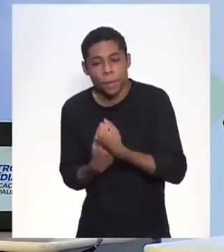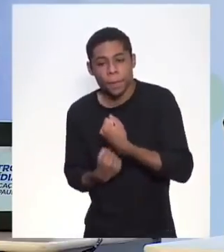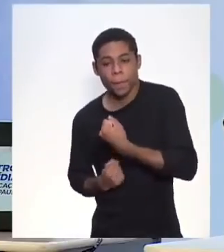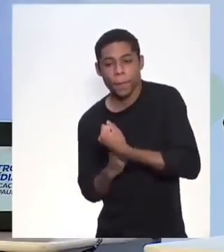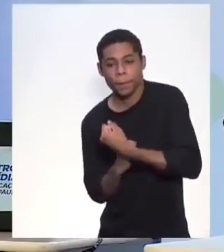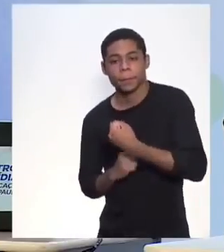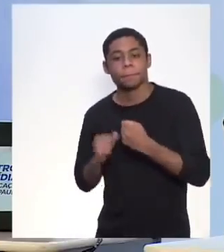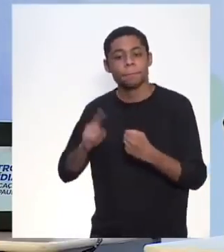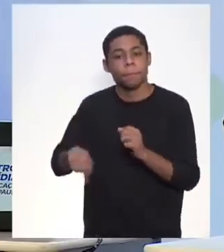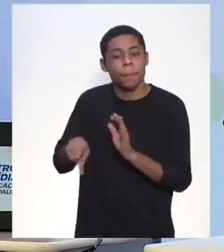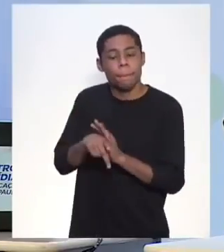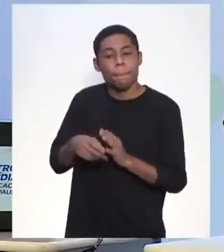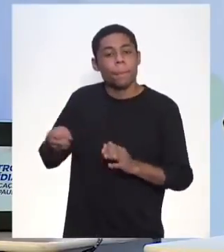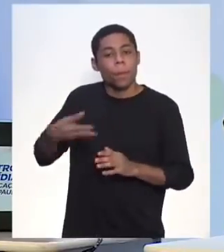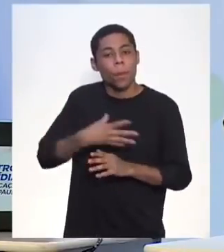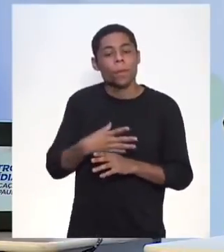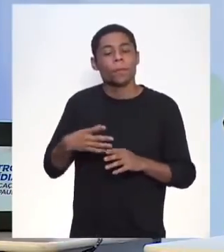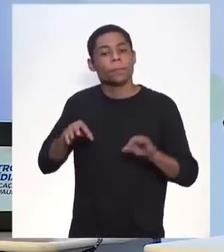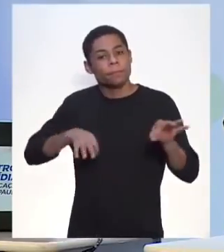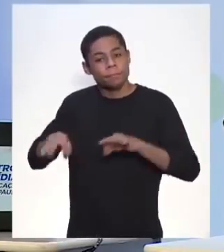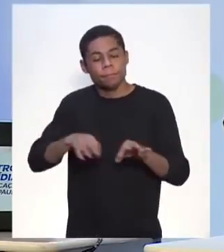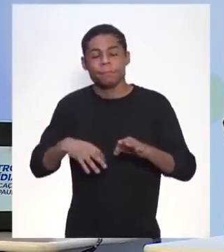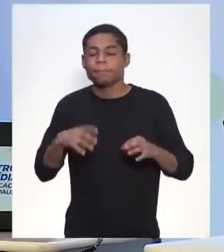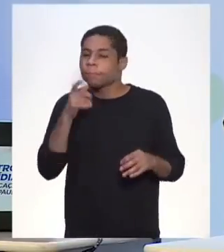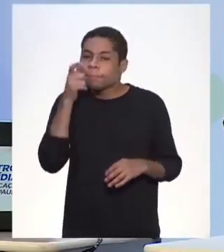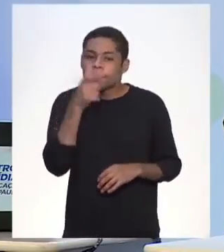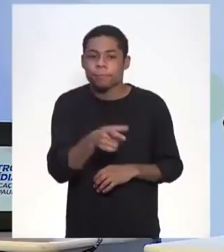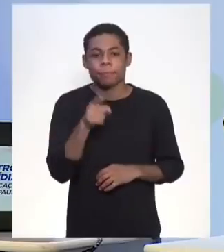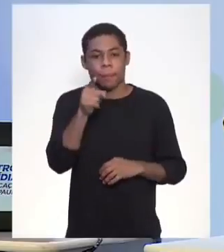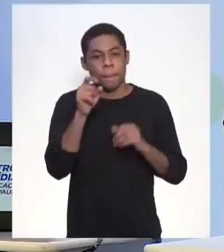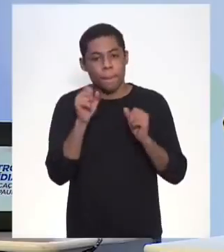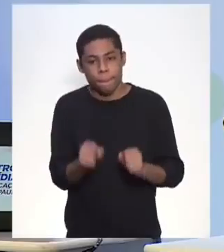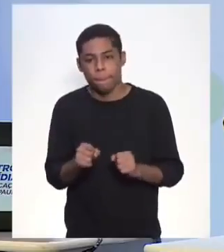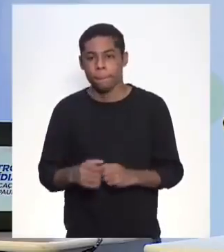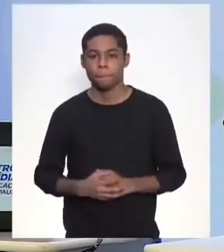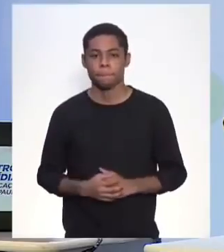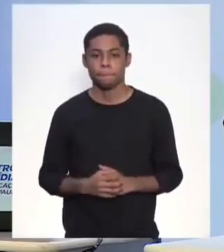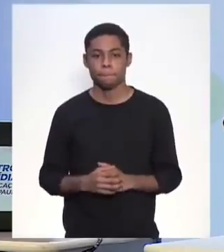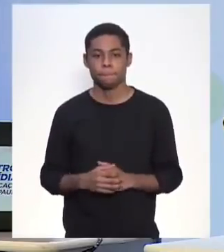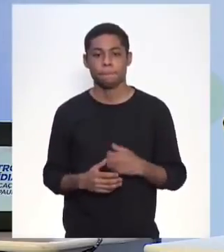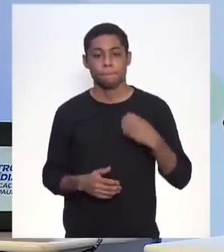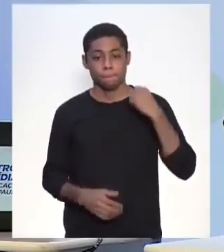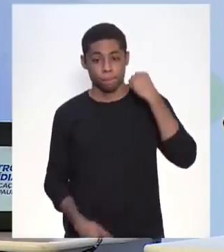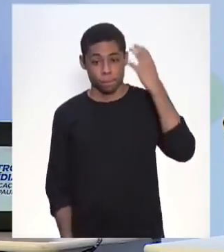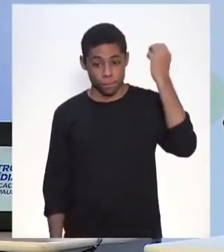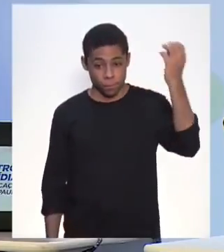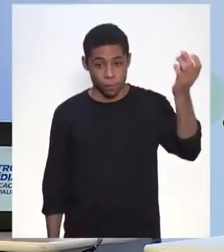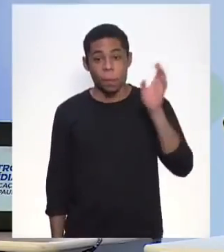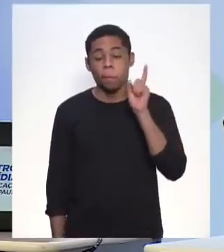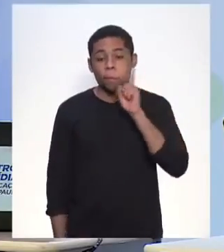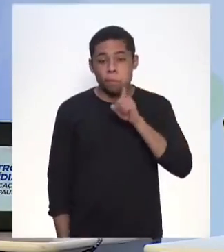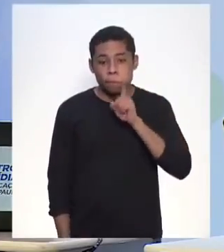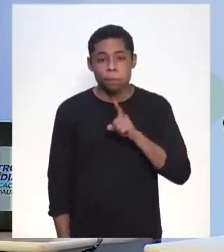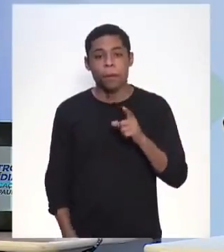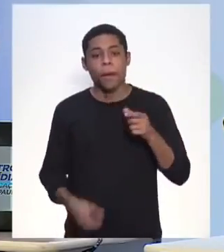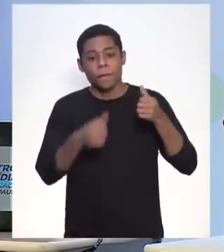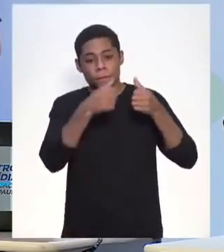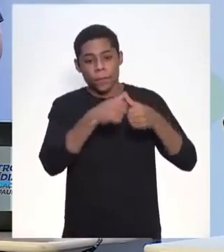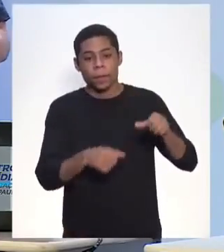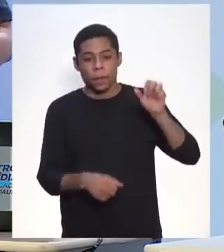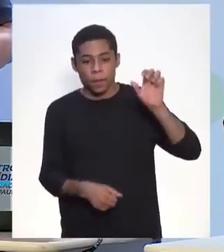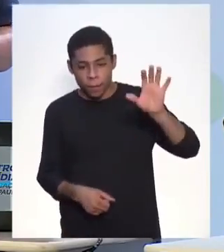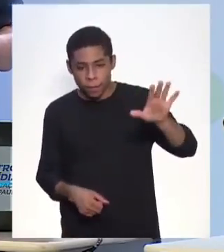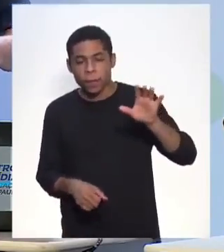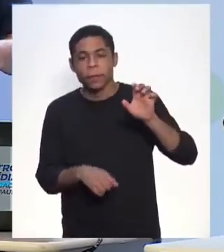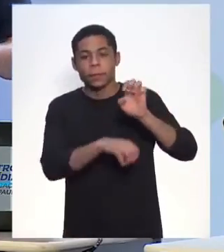um programa muito interessante, onde você pode viajar para os Estados Unidos, vai ficar lá no estado de